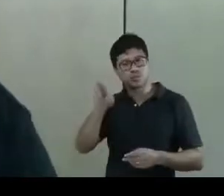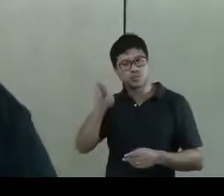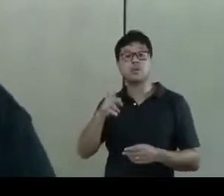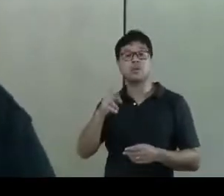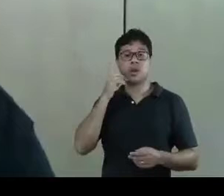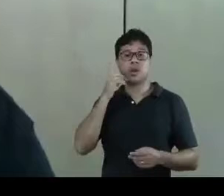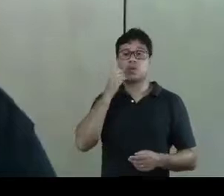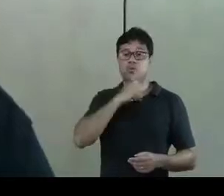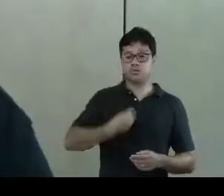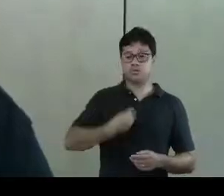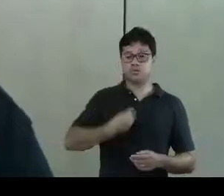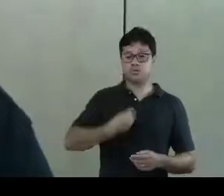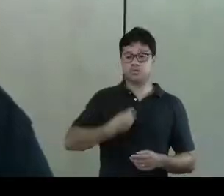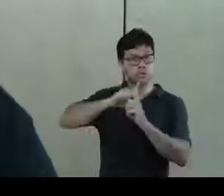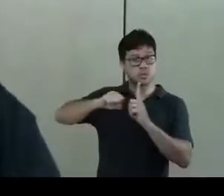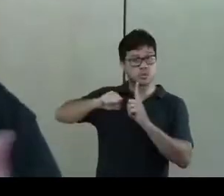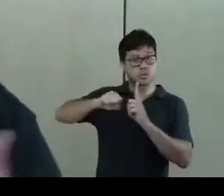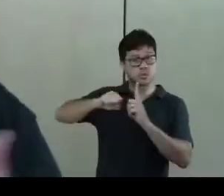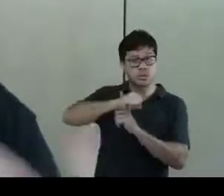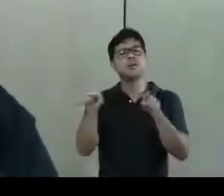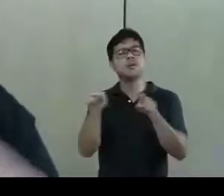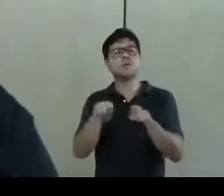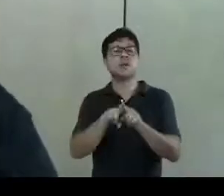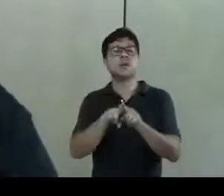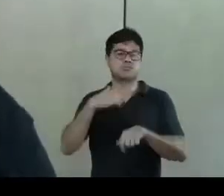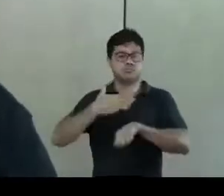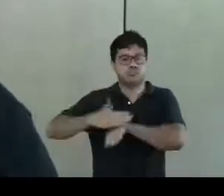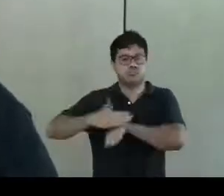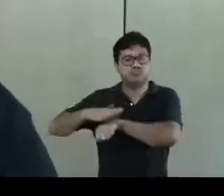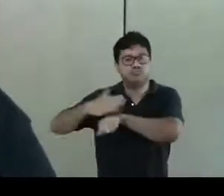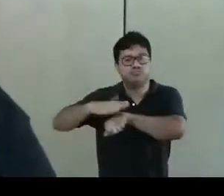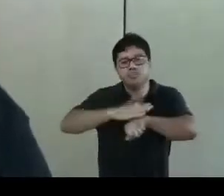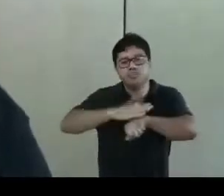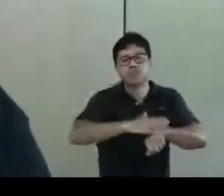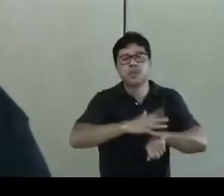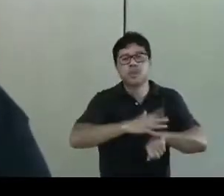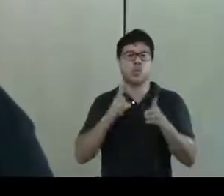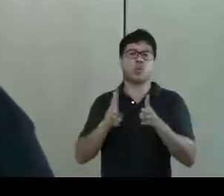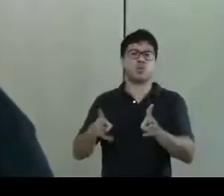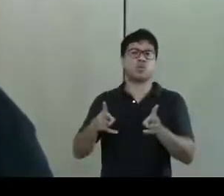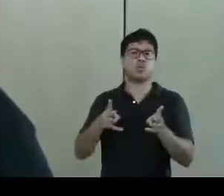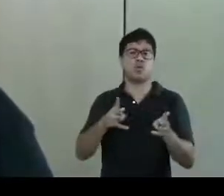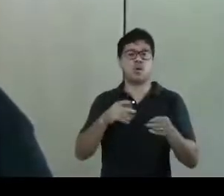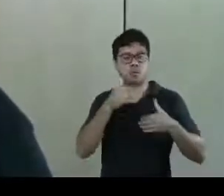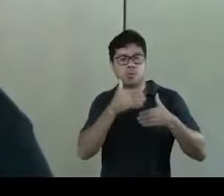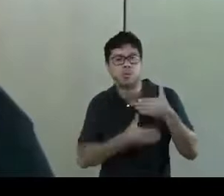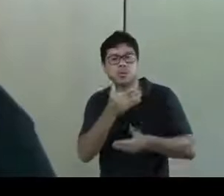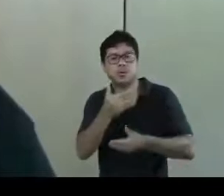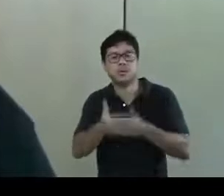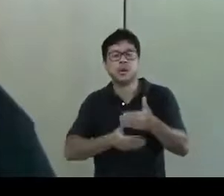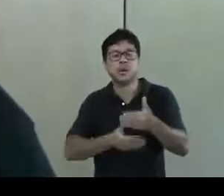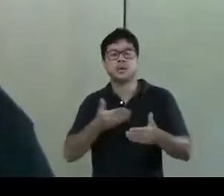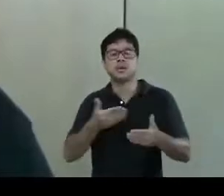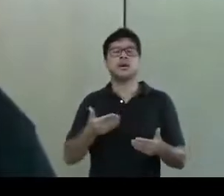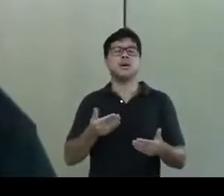para existir socialmente e para, de alguma maneira, praticar e dar continuidade aos nossos